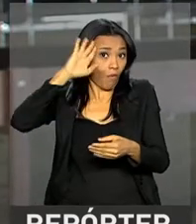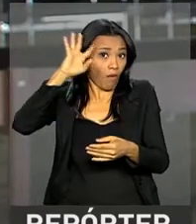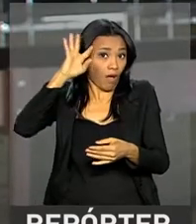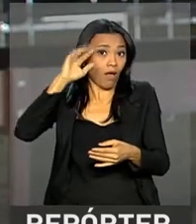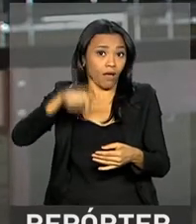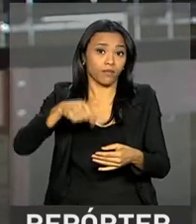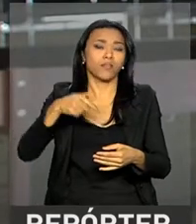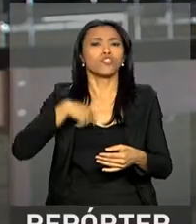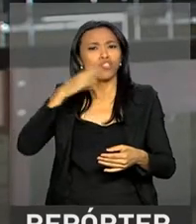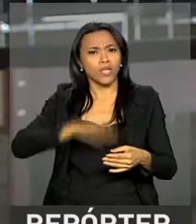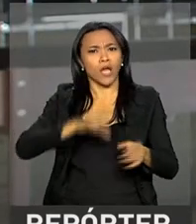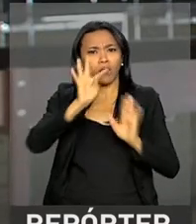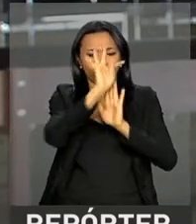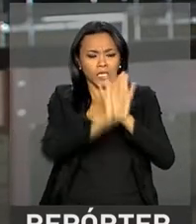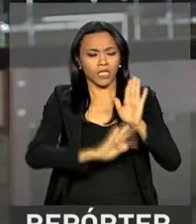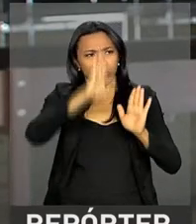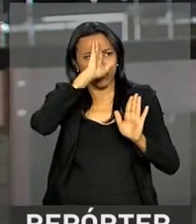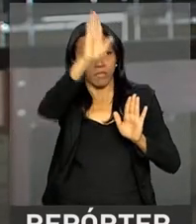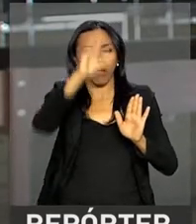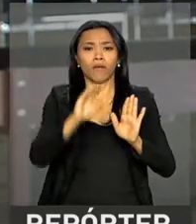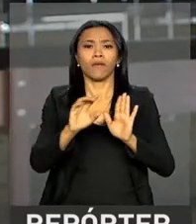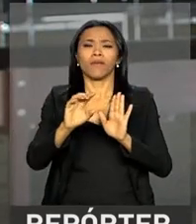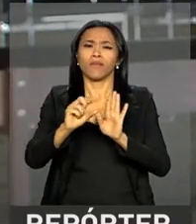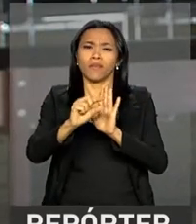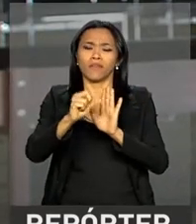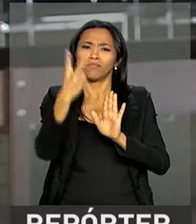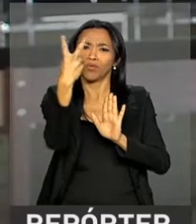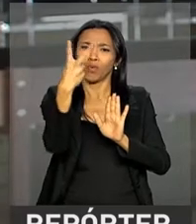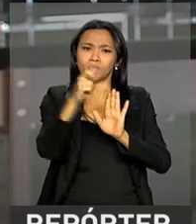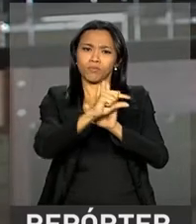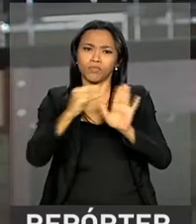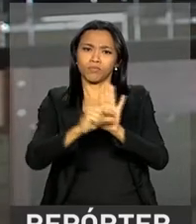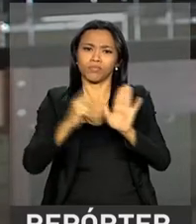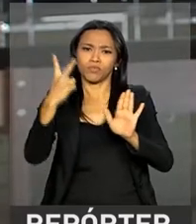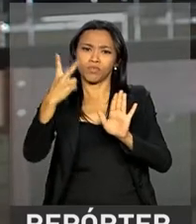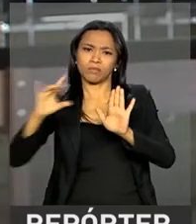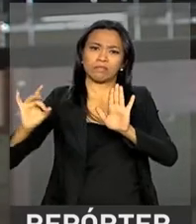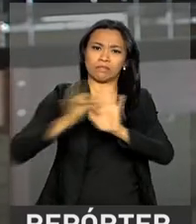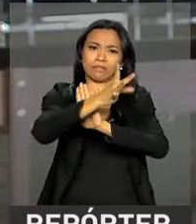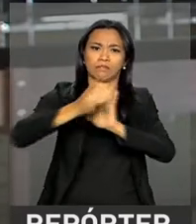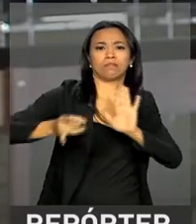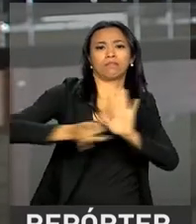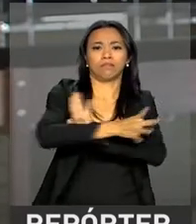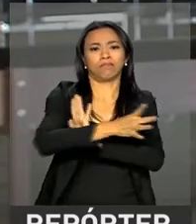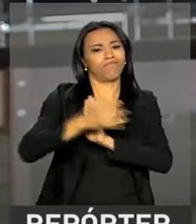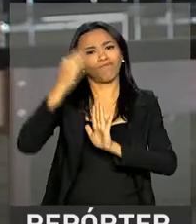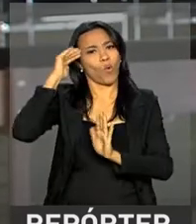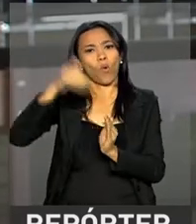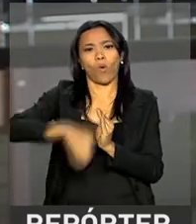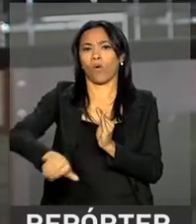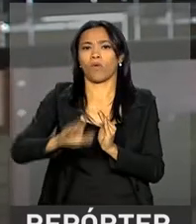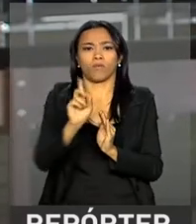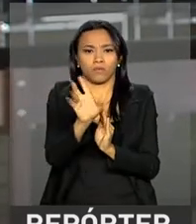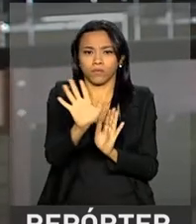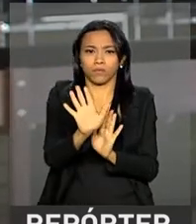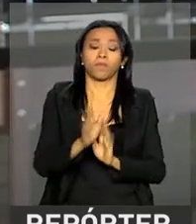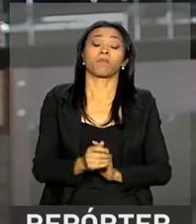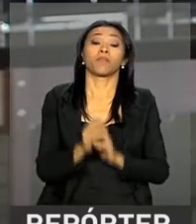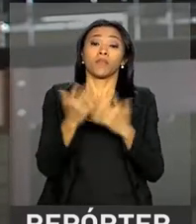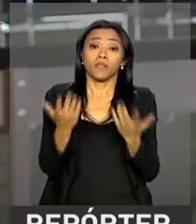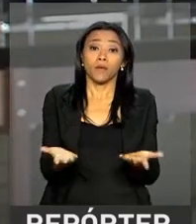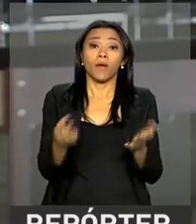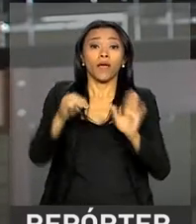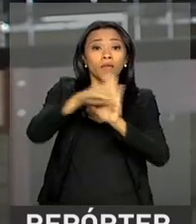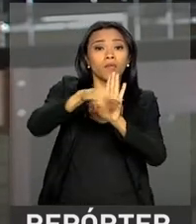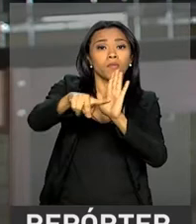e rejeitaram dois destaques mas falta ainda não é ser analisados três pontos da matéria o a